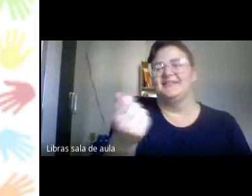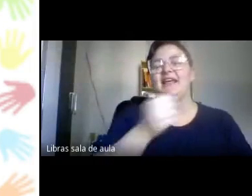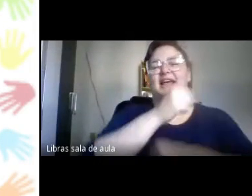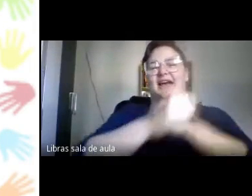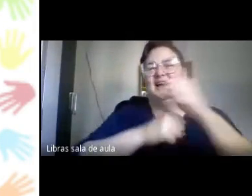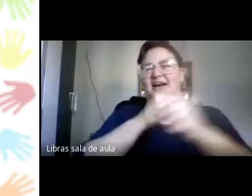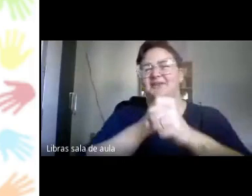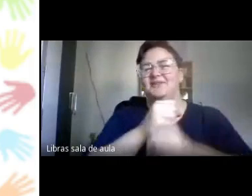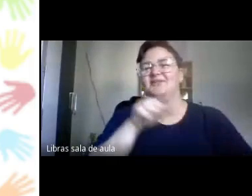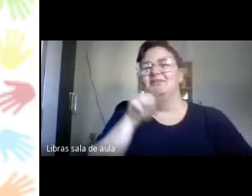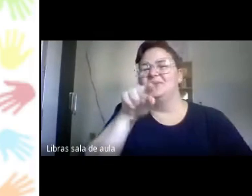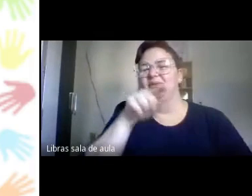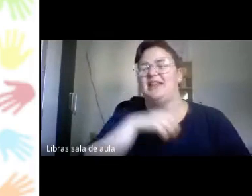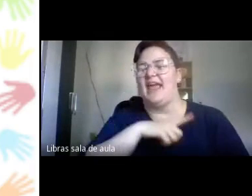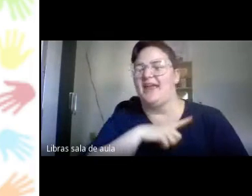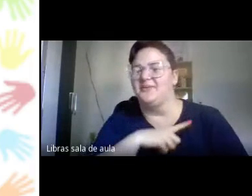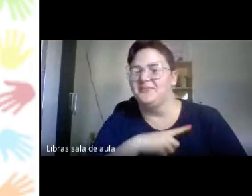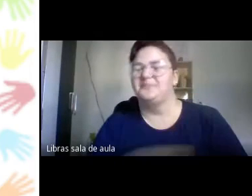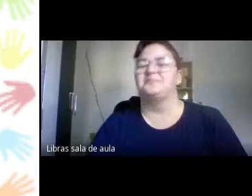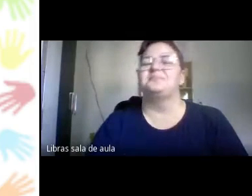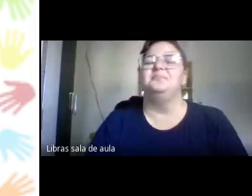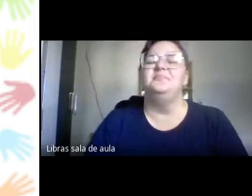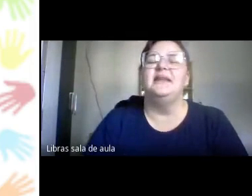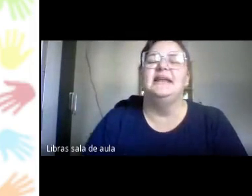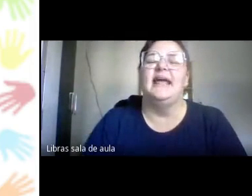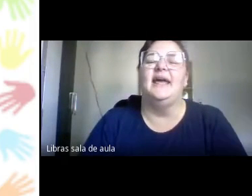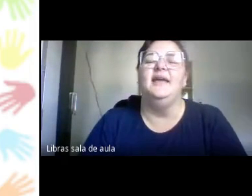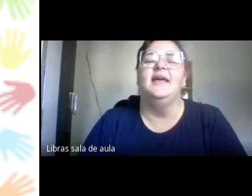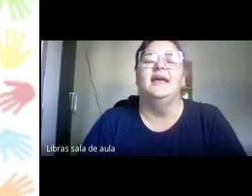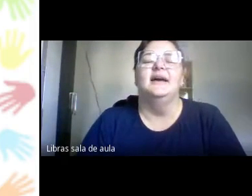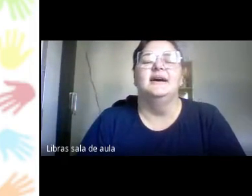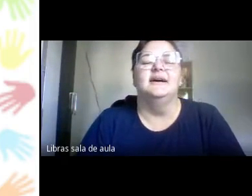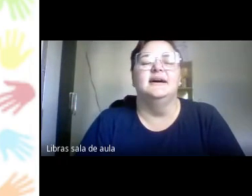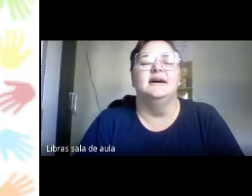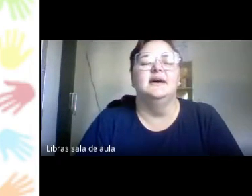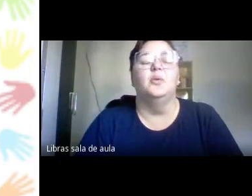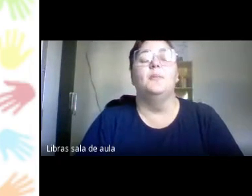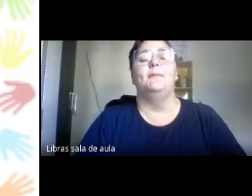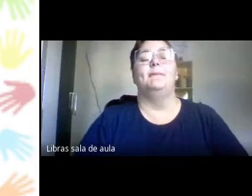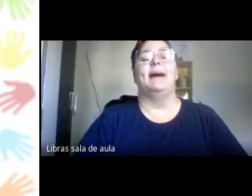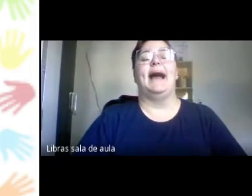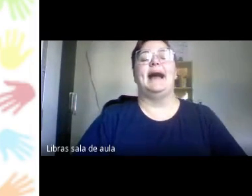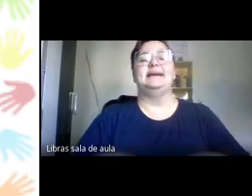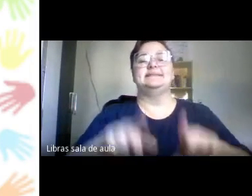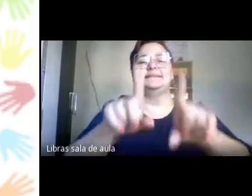Quantos anos tu tem, né?